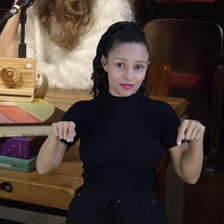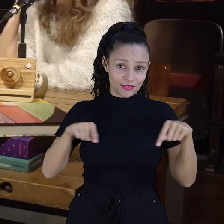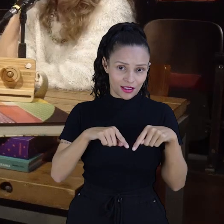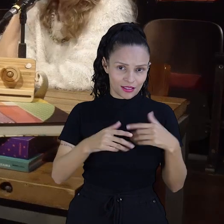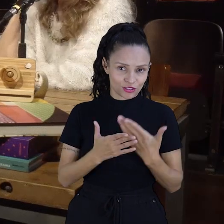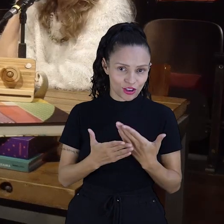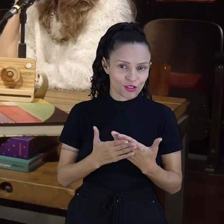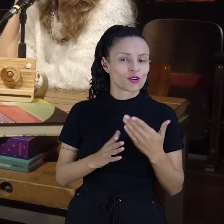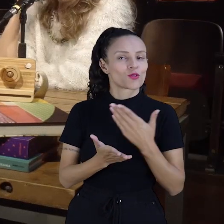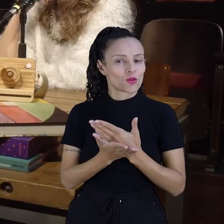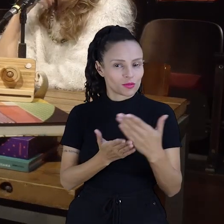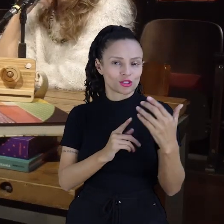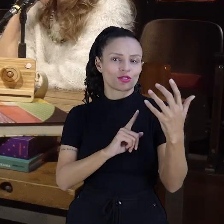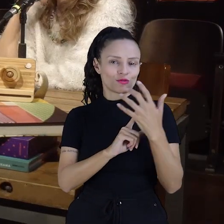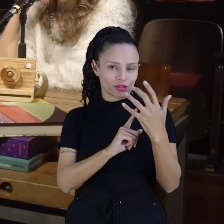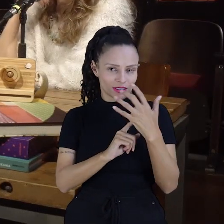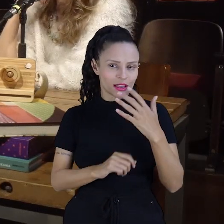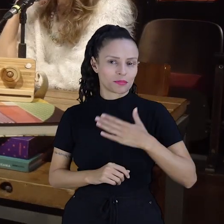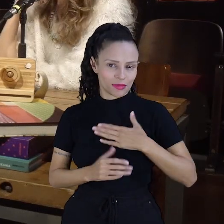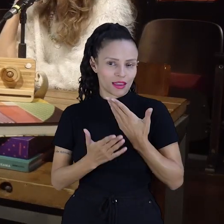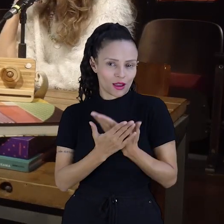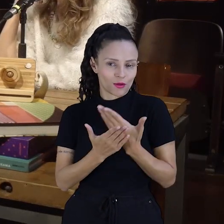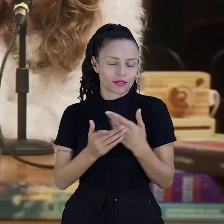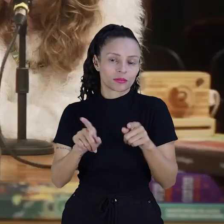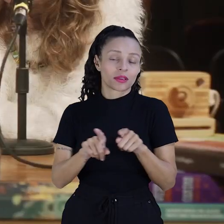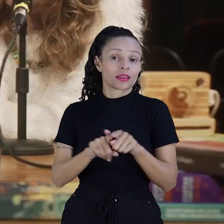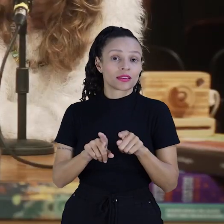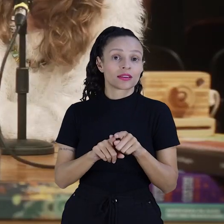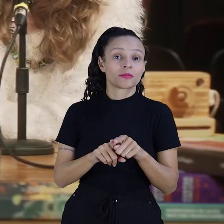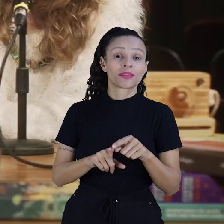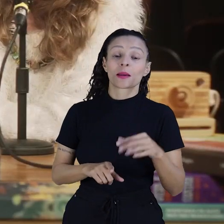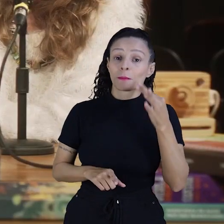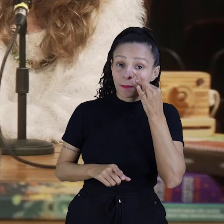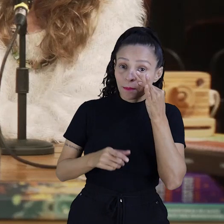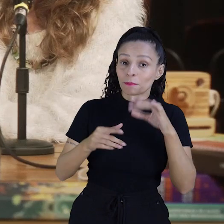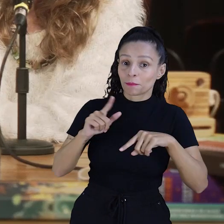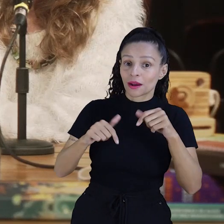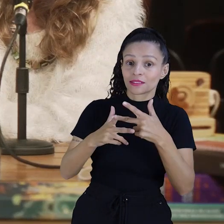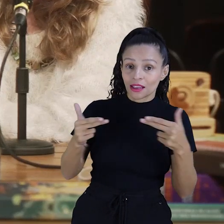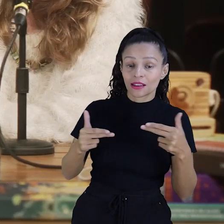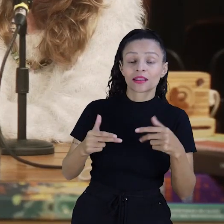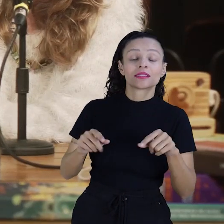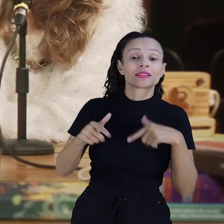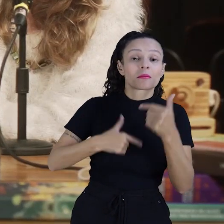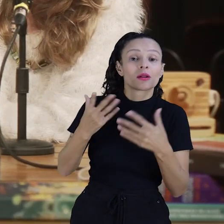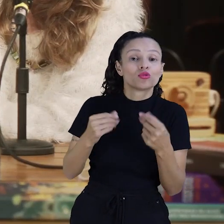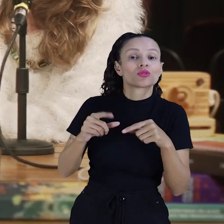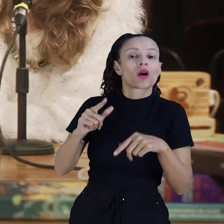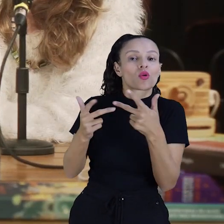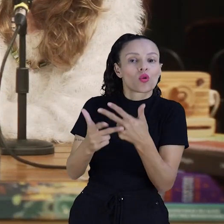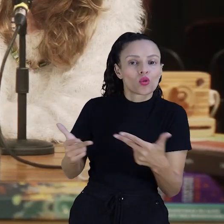de aula. Isso começou a influenciar as minhas aulas também. E quanto à matéria, as artes visuais trabalham muito